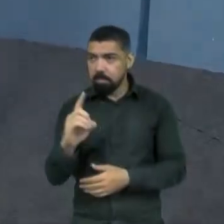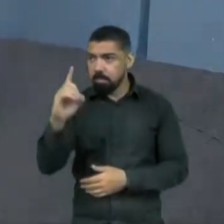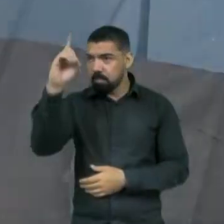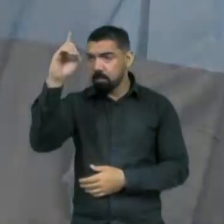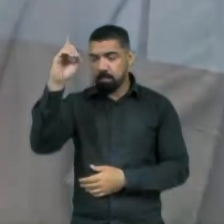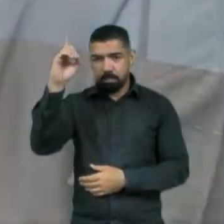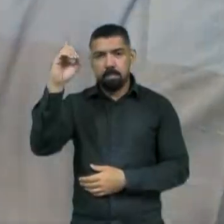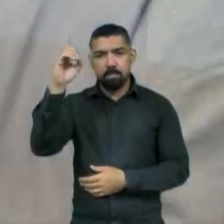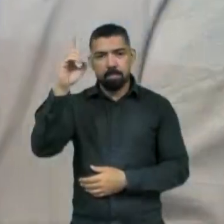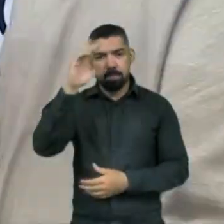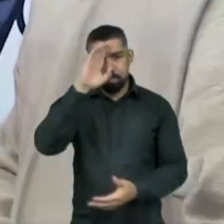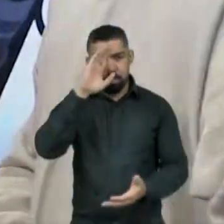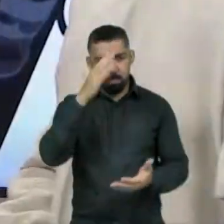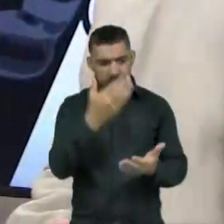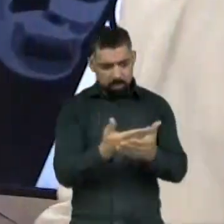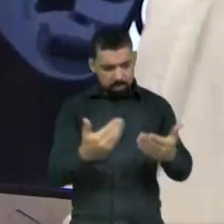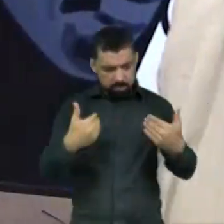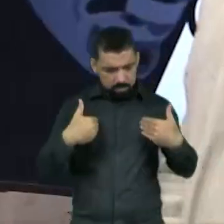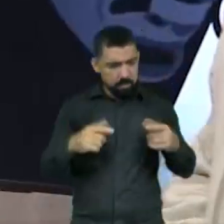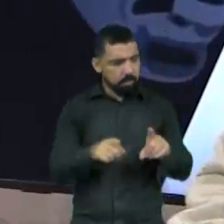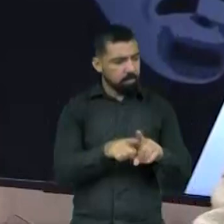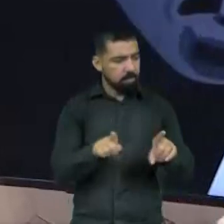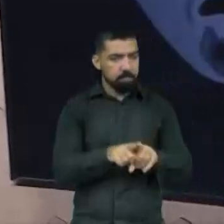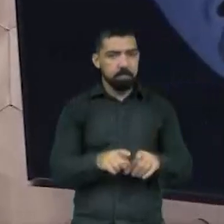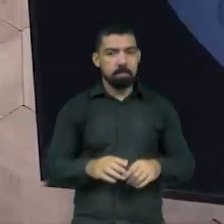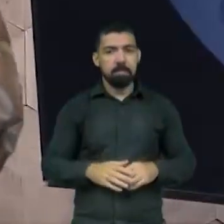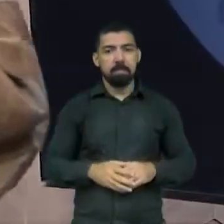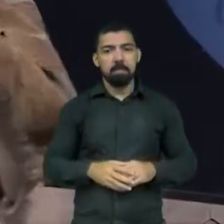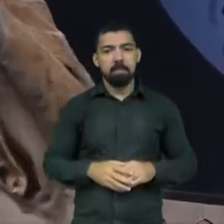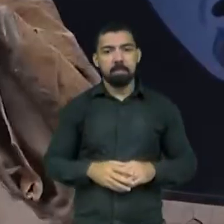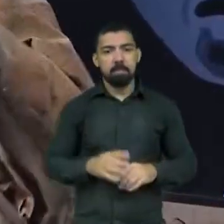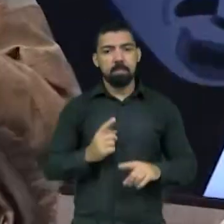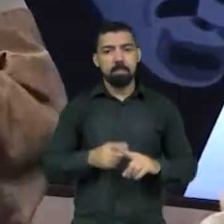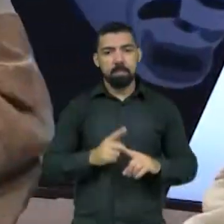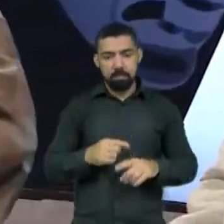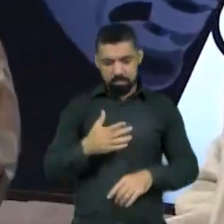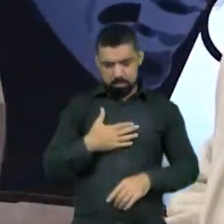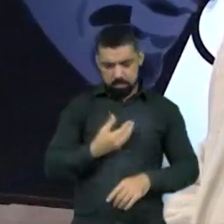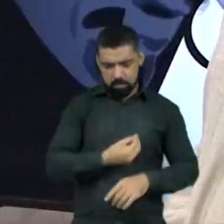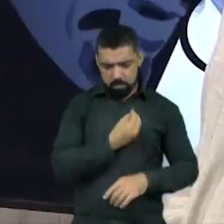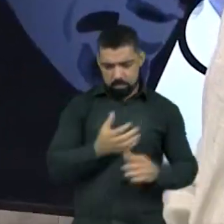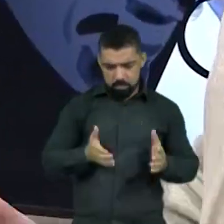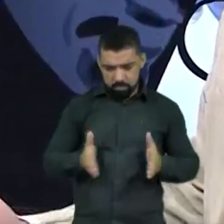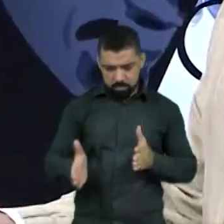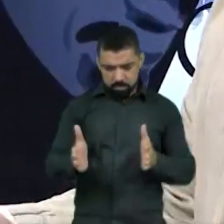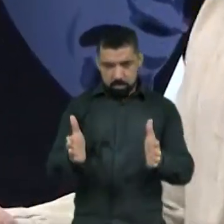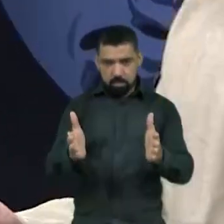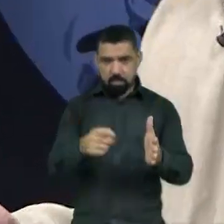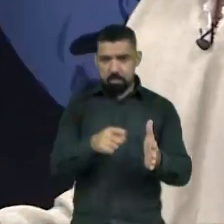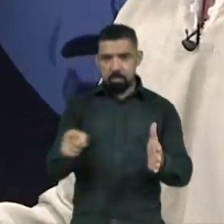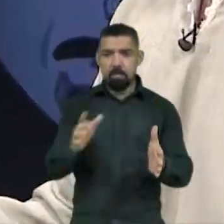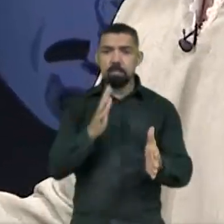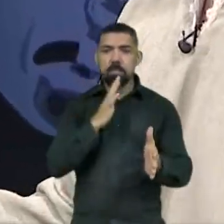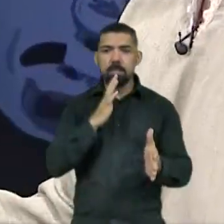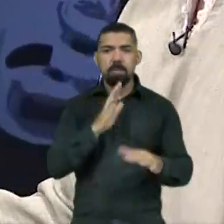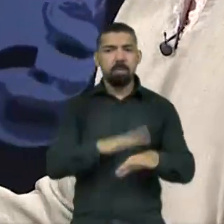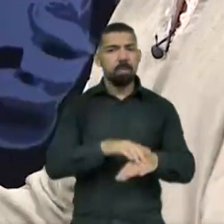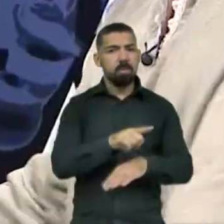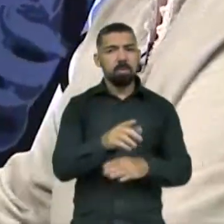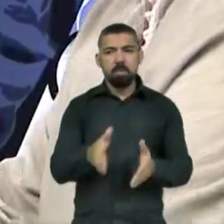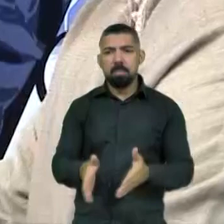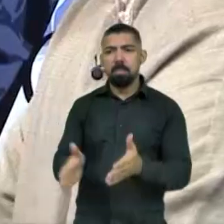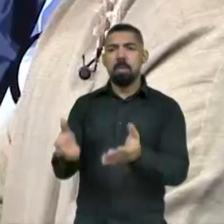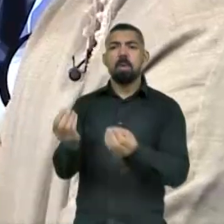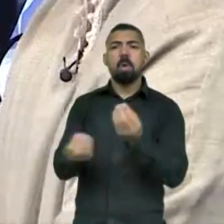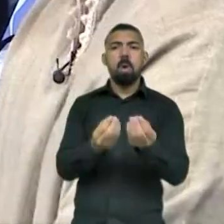Acreditem em mim também. Sabeis o caminho que eu estou seguindo. Não sabemos para onde vai.